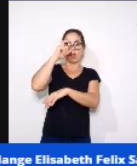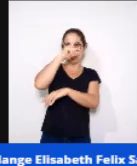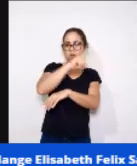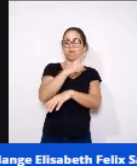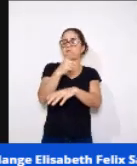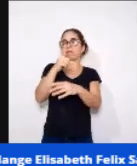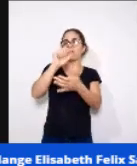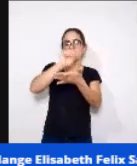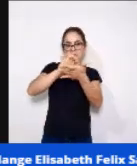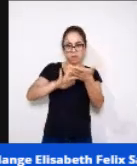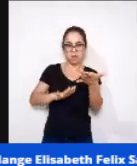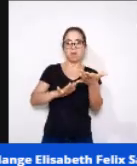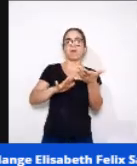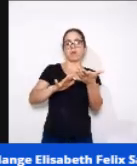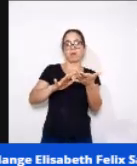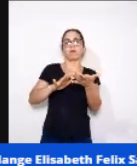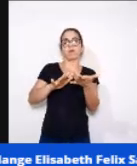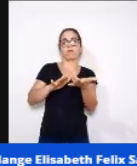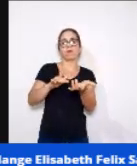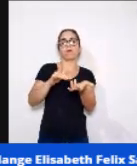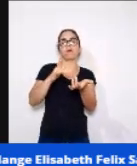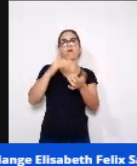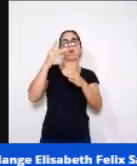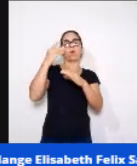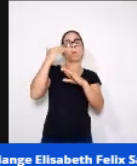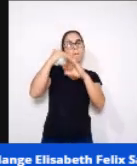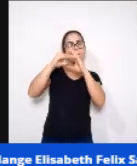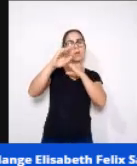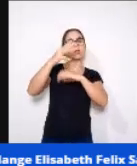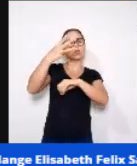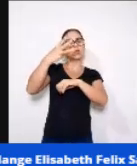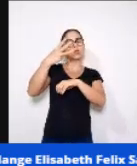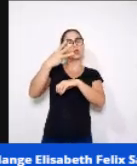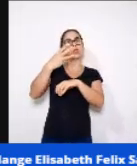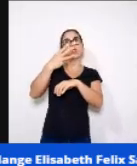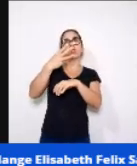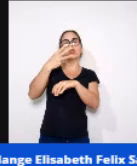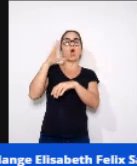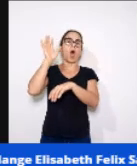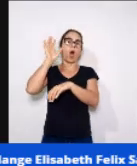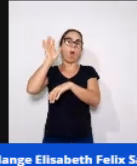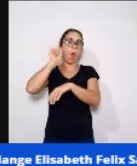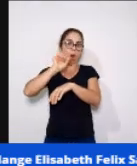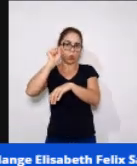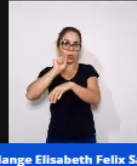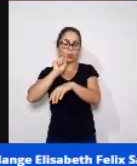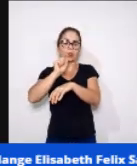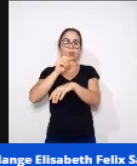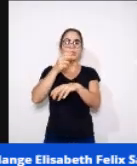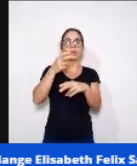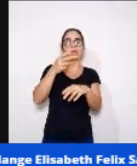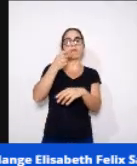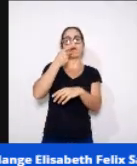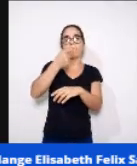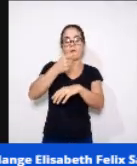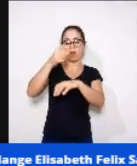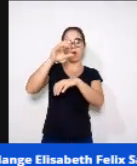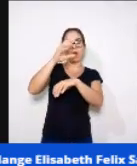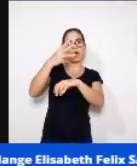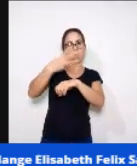naquele momento, é mais propício que eu mande um áudio para ele, porque a pergunta dele ela é possível de ser